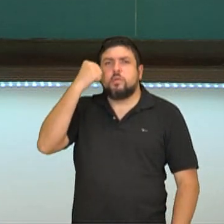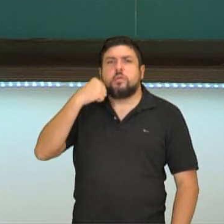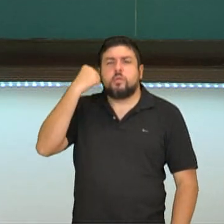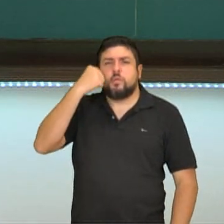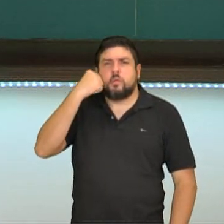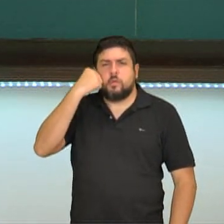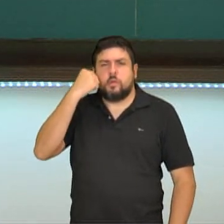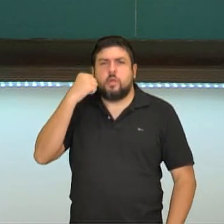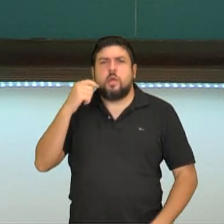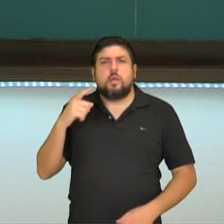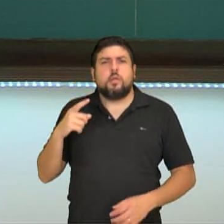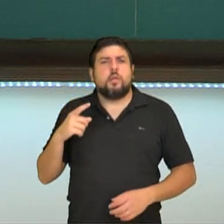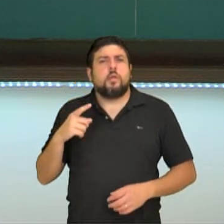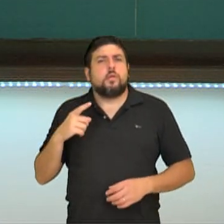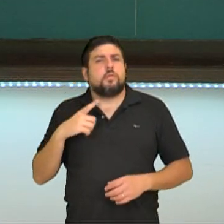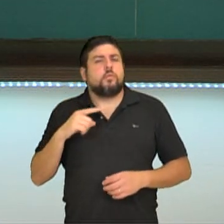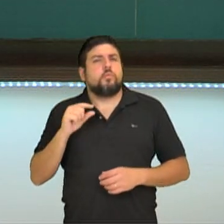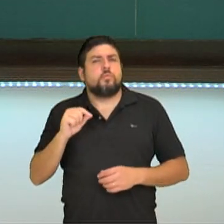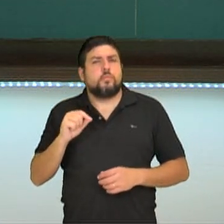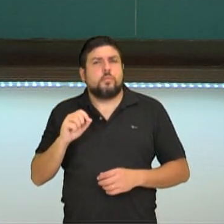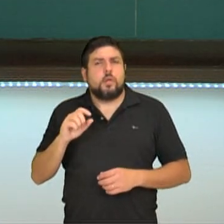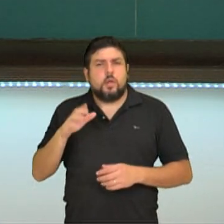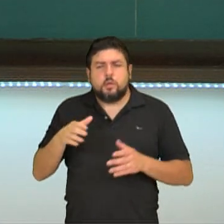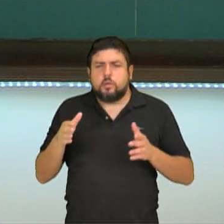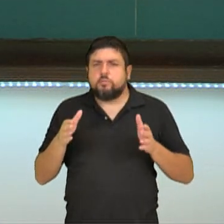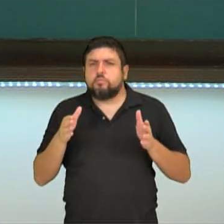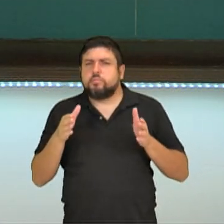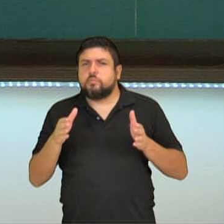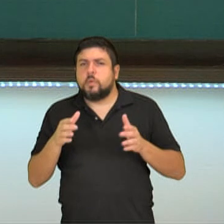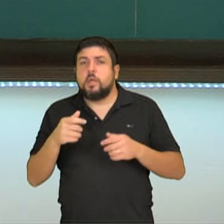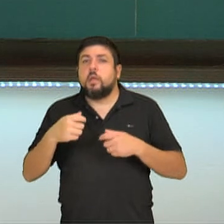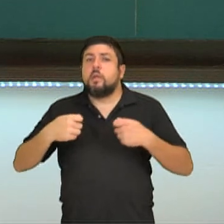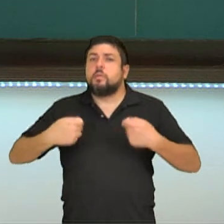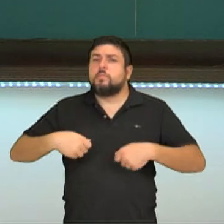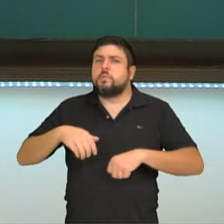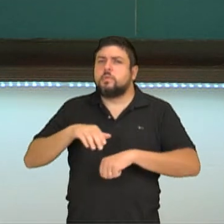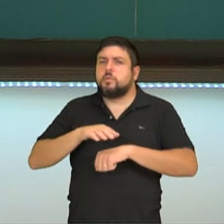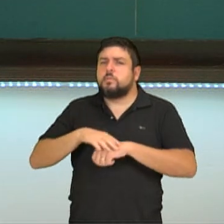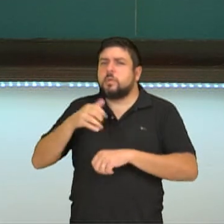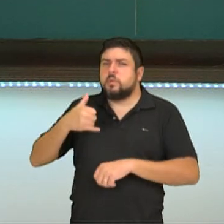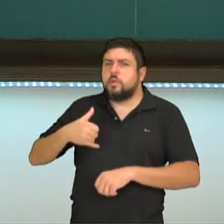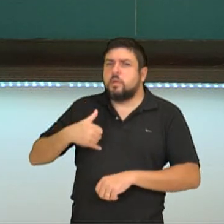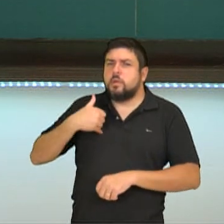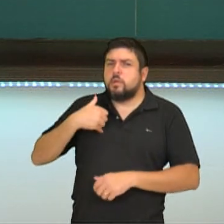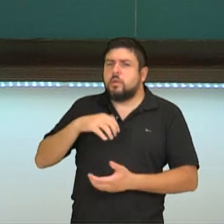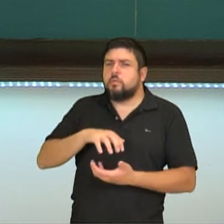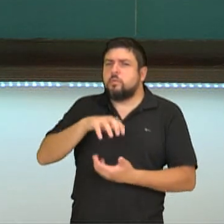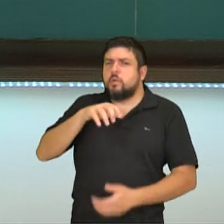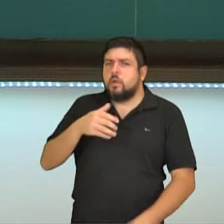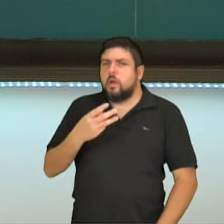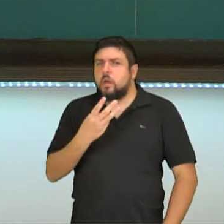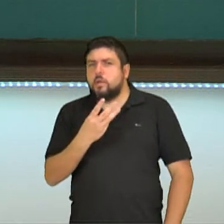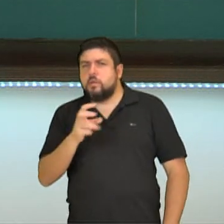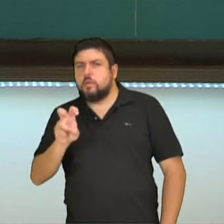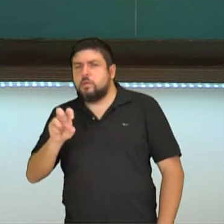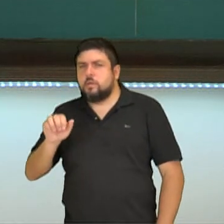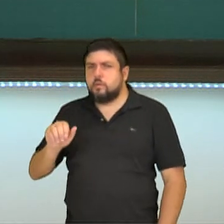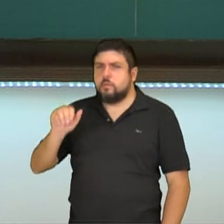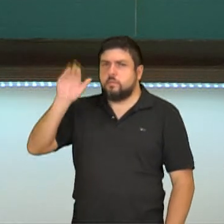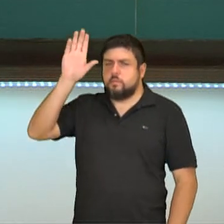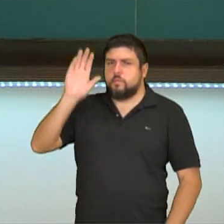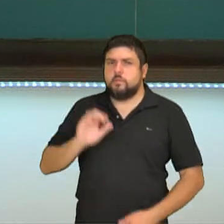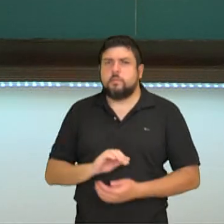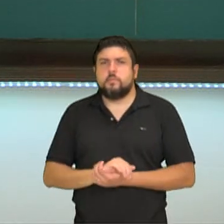até hoje, para ser senador, é o cargo que você precisa de ter mais idade. Só a partir dos 35 anos você pode se candidatar